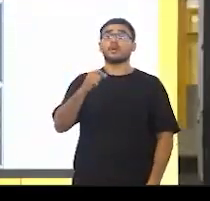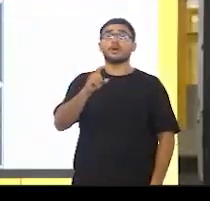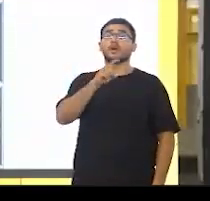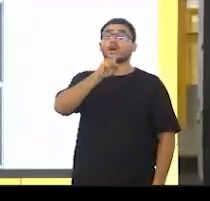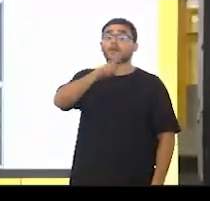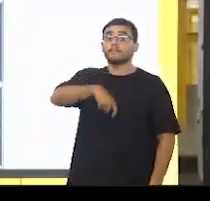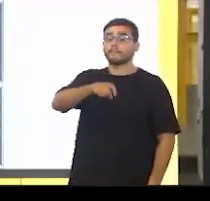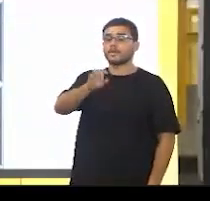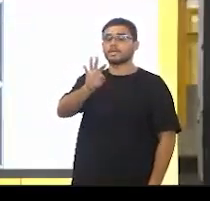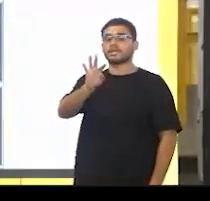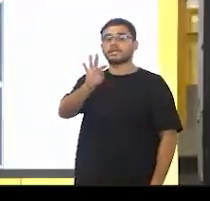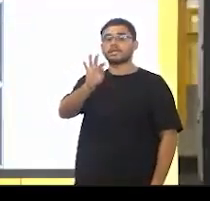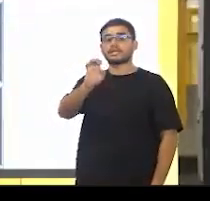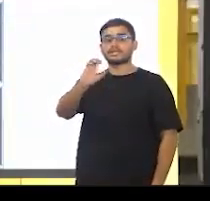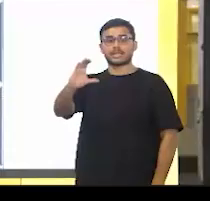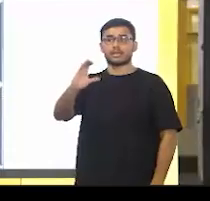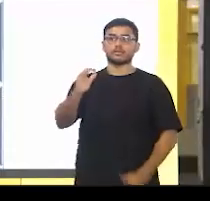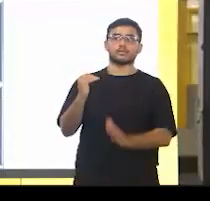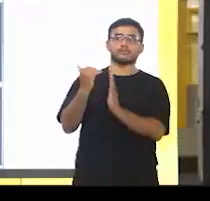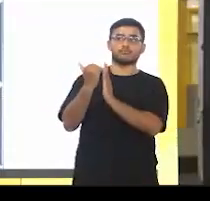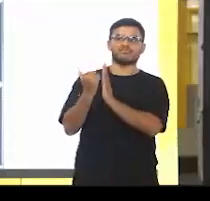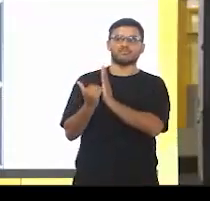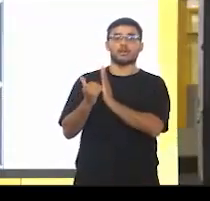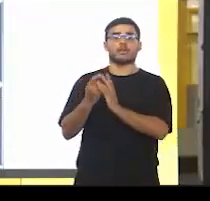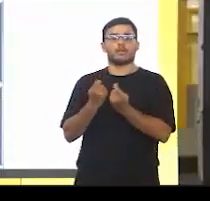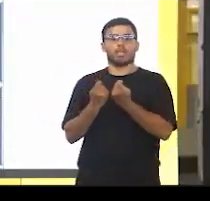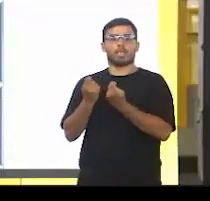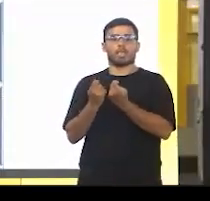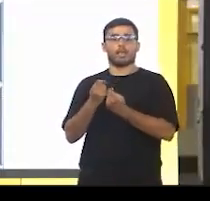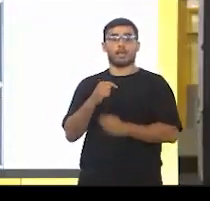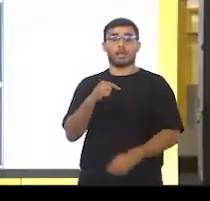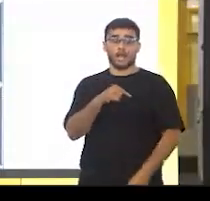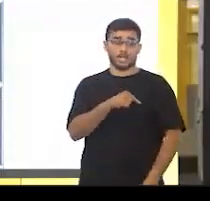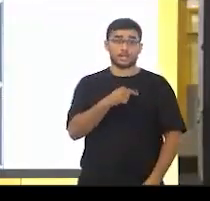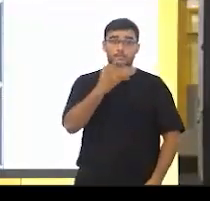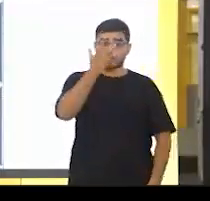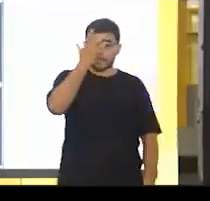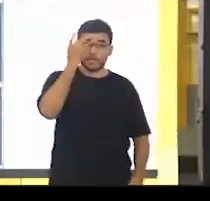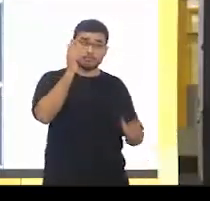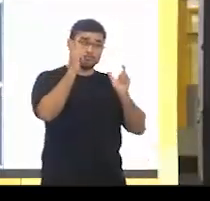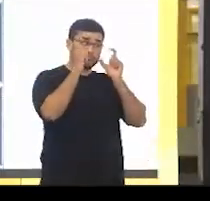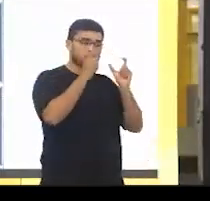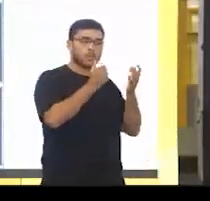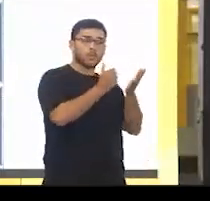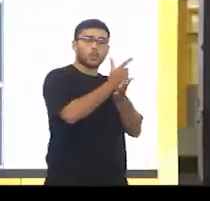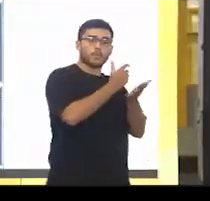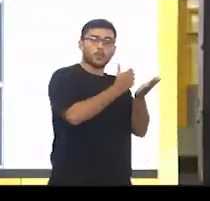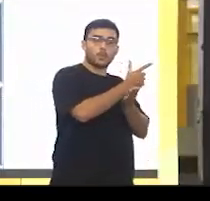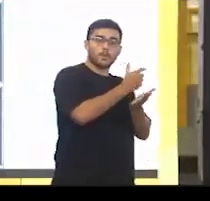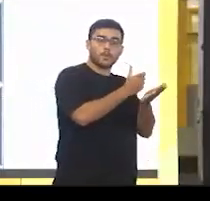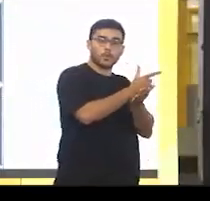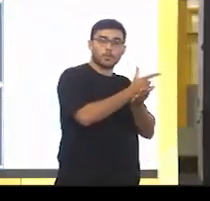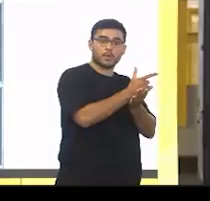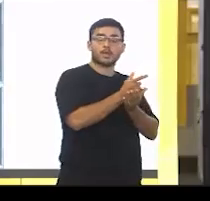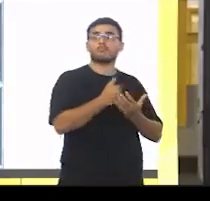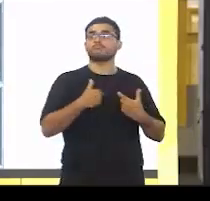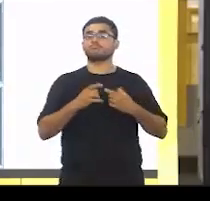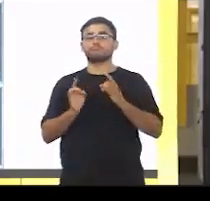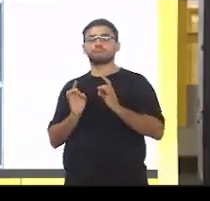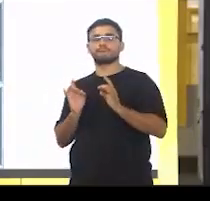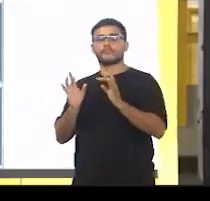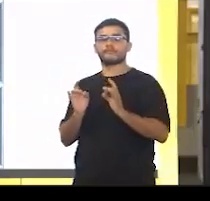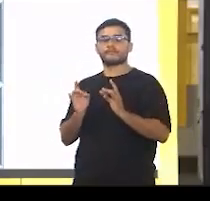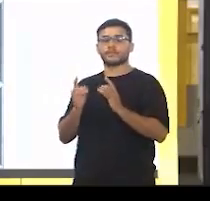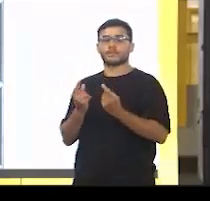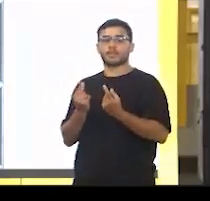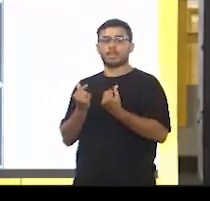mais sua economia e com isso ajudar a controlar a inflação. Já a Argentina temia